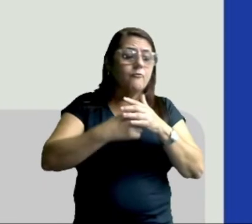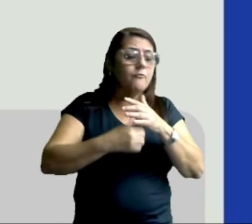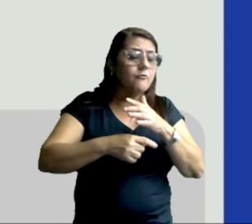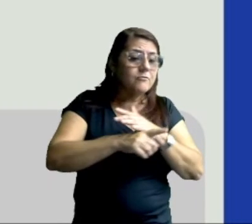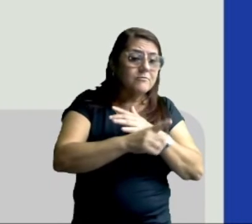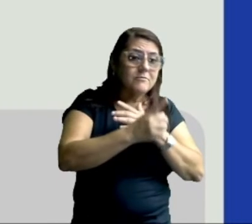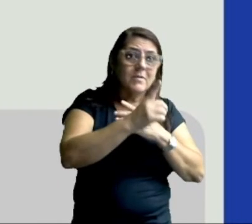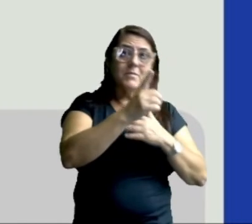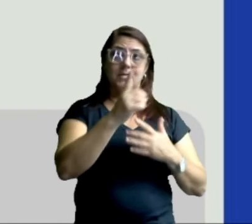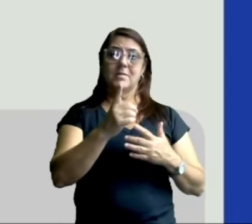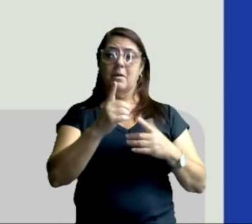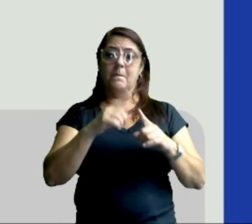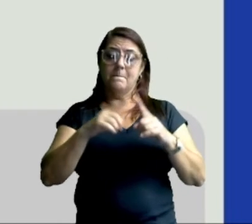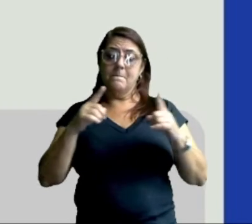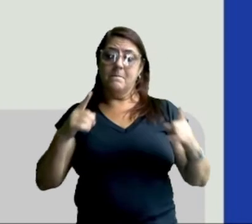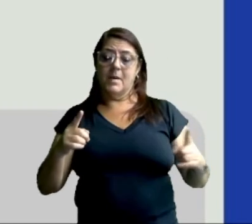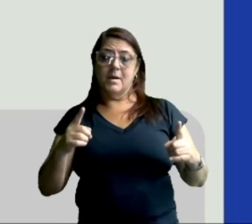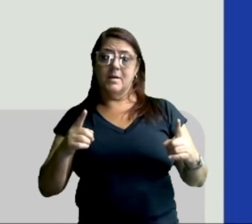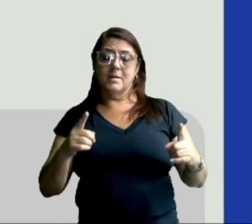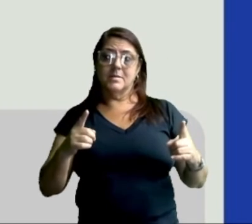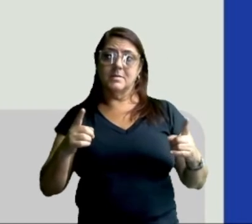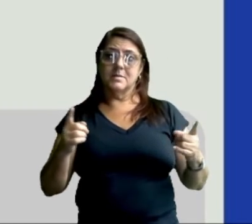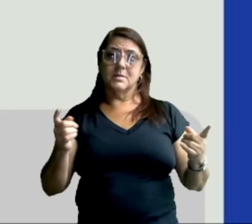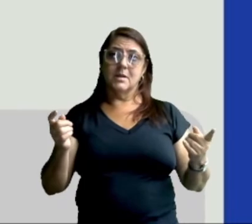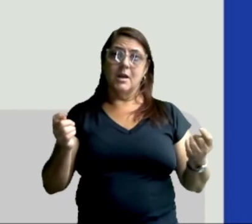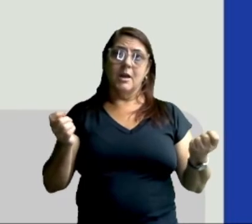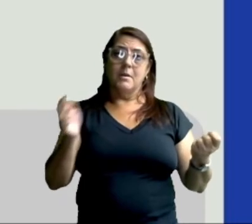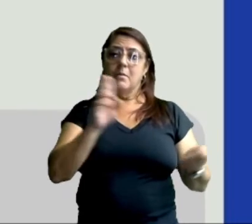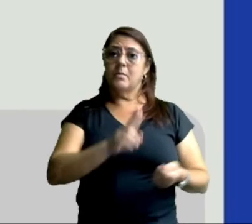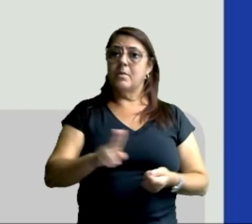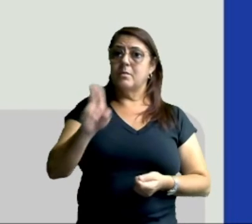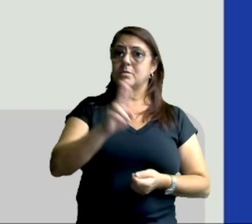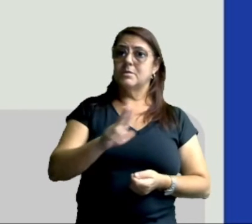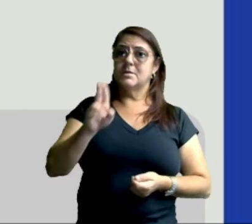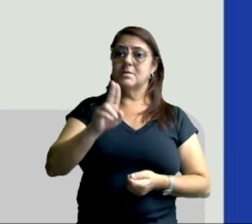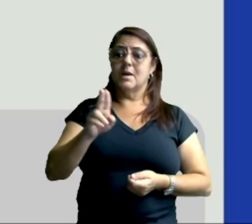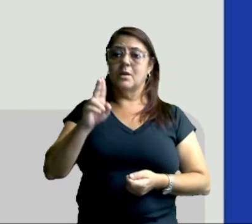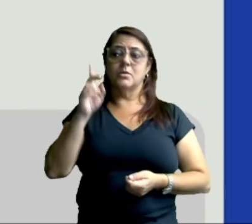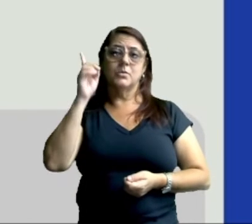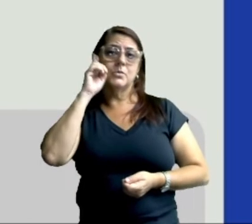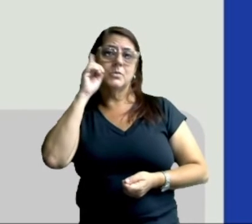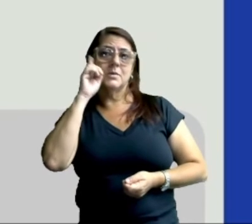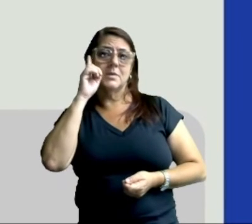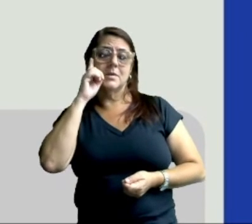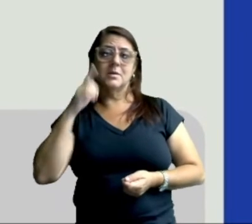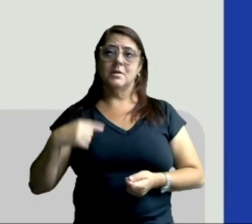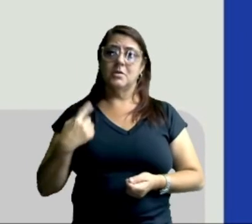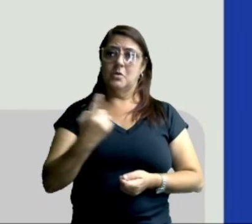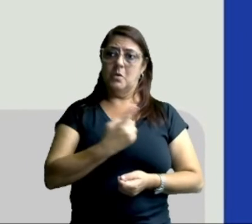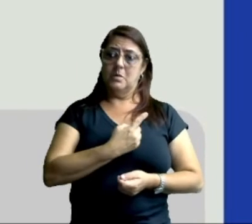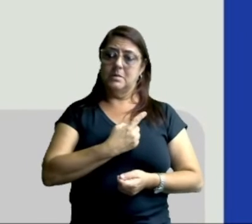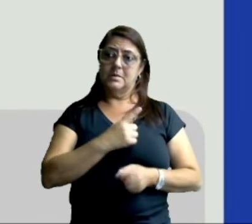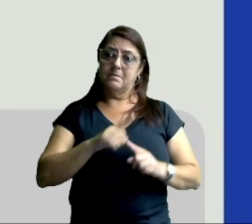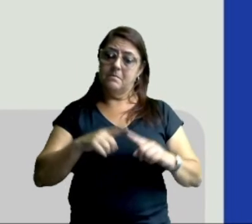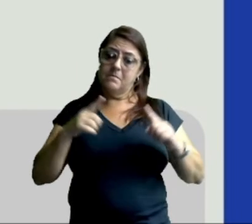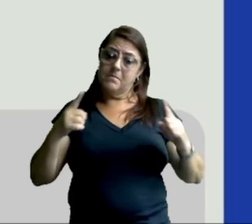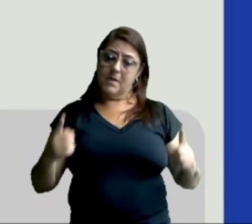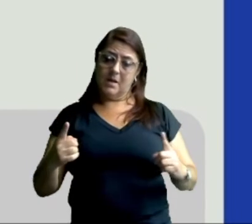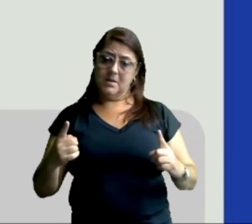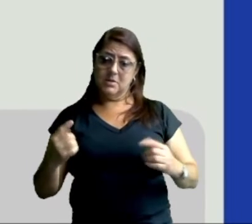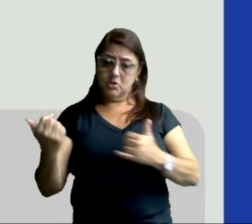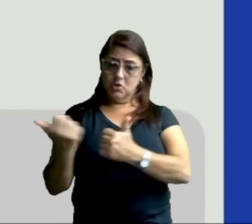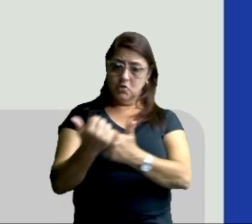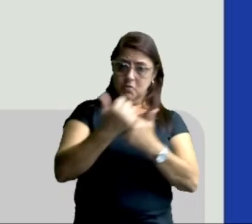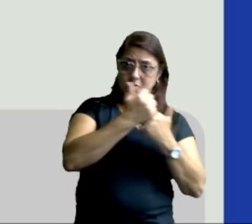fundamental, hoje em dia indispensável na nossa vida cotidiana, mas ela não substitui